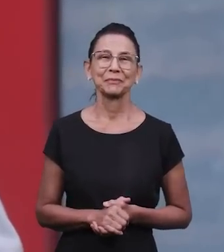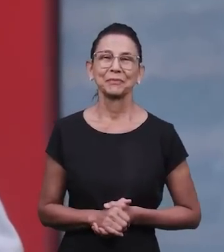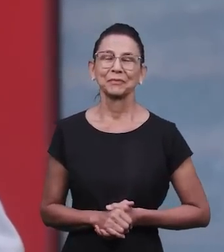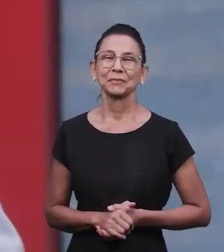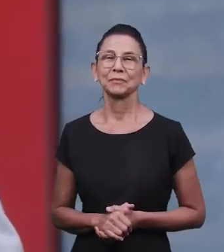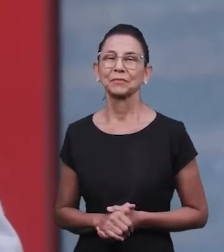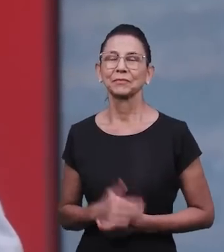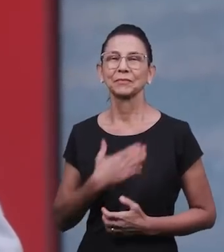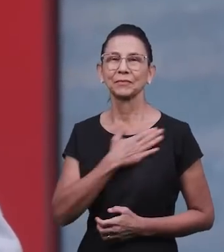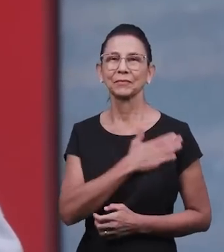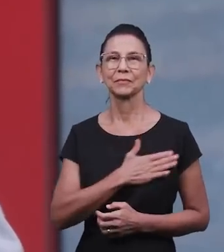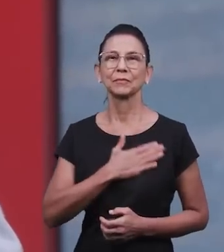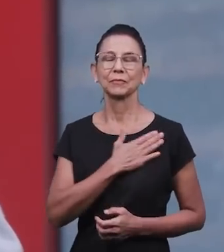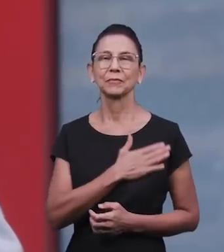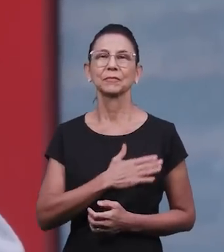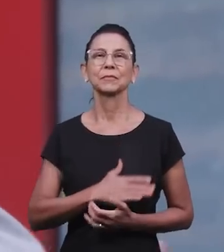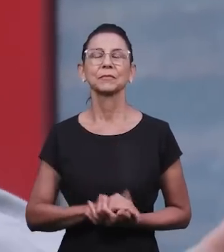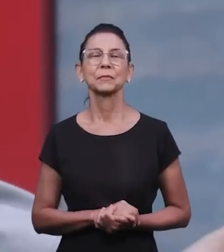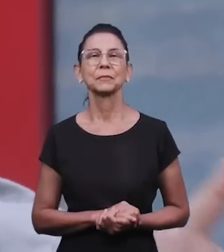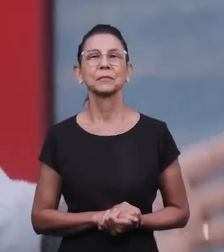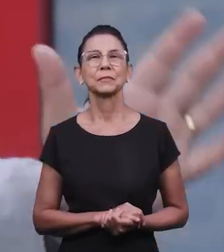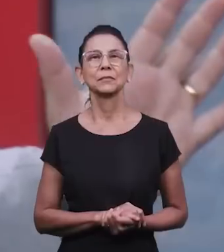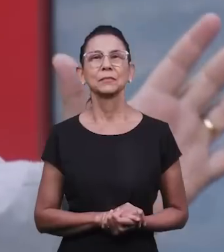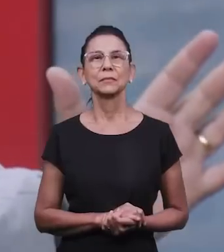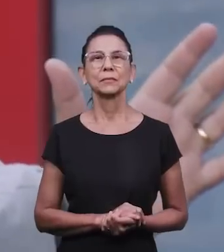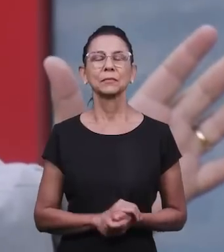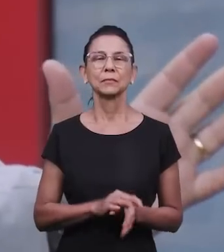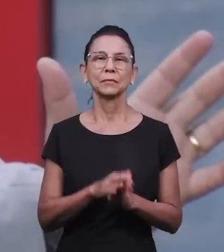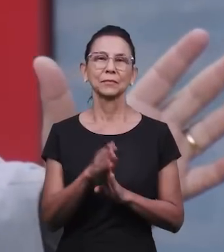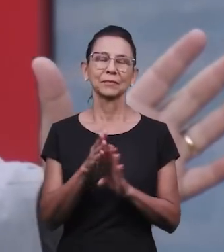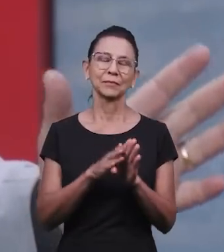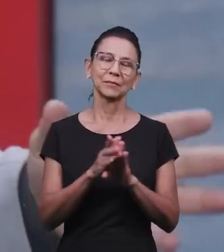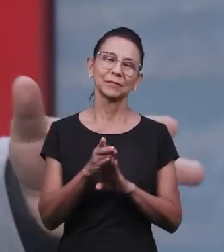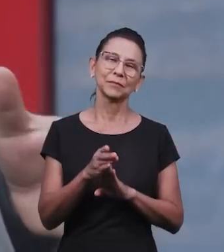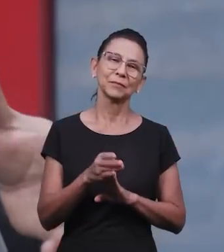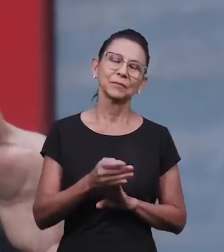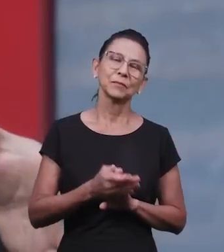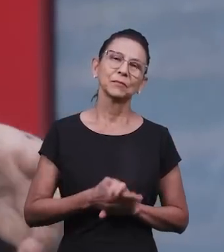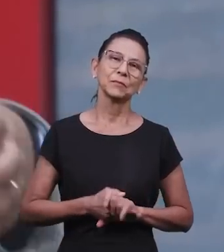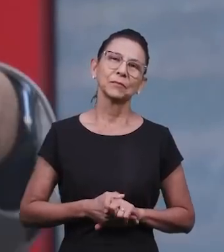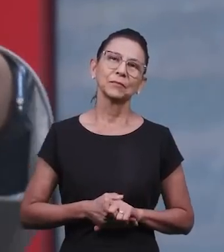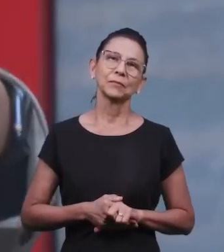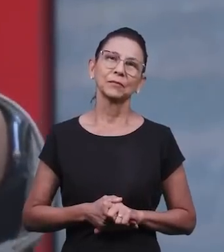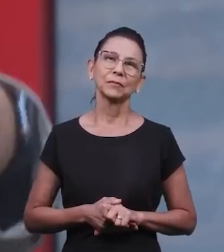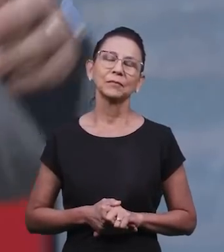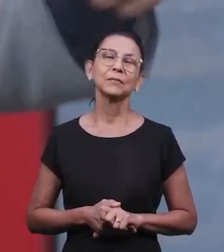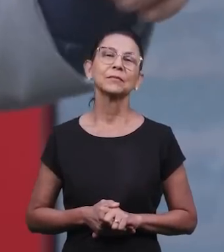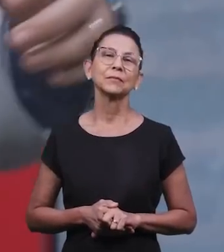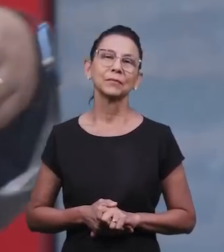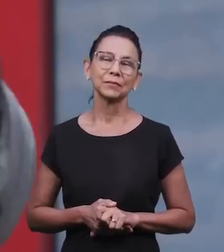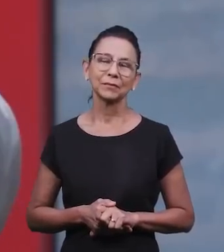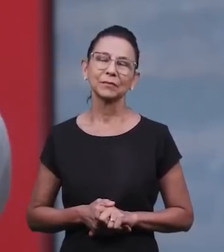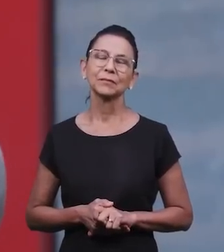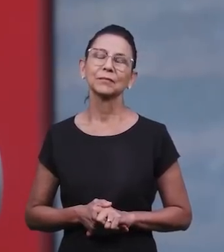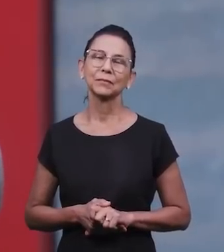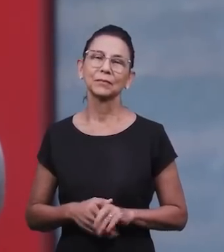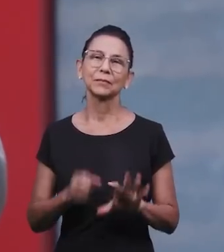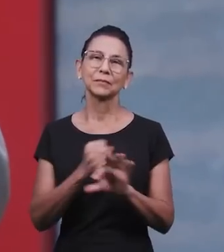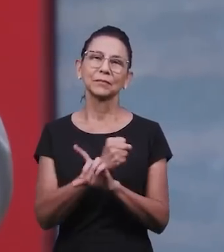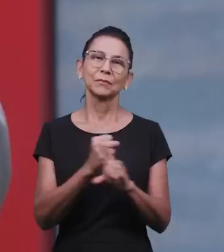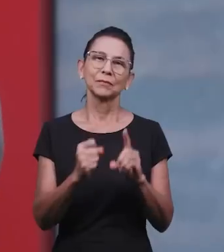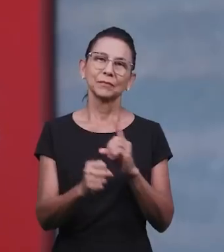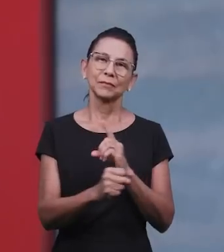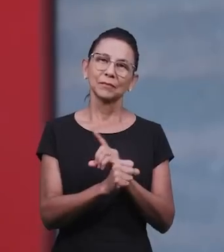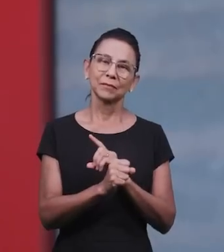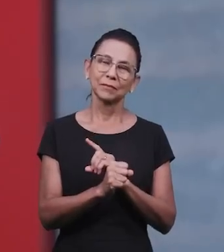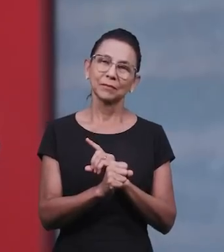fenômeno muito grande na nossa sociedade hoje, as redes sociais, para a gente ignorar. Então, a gente precisa dedicar uma energia para um tempo,